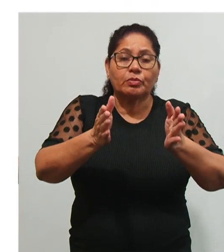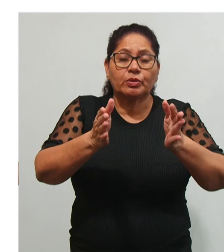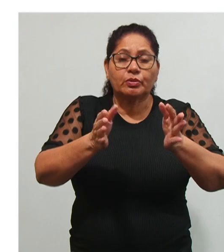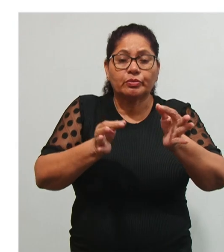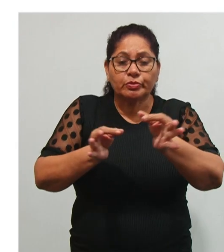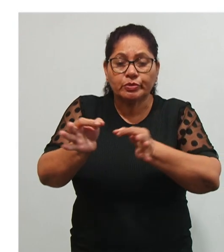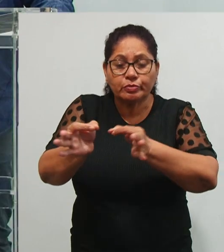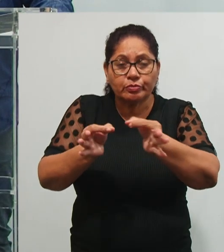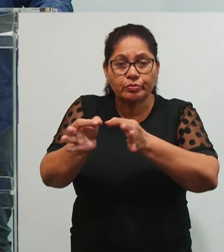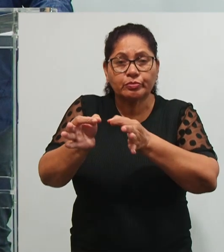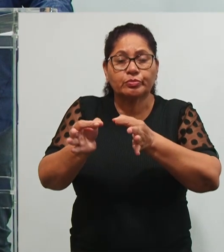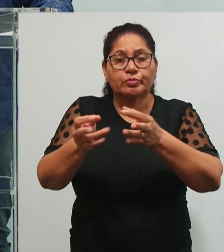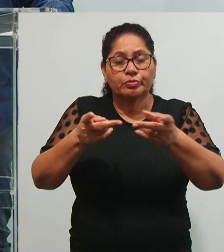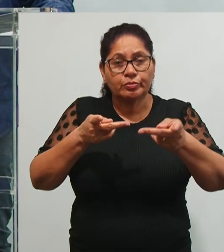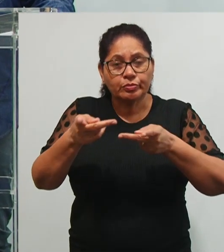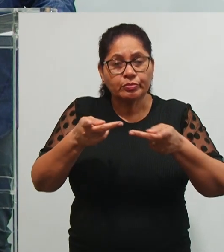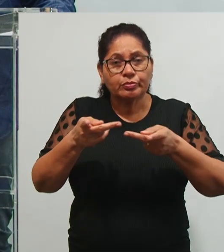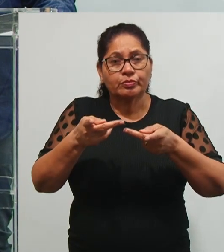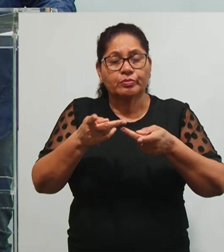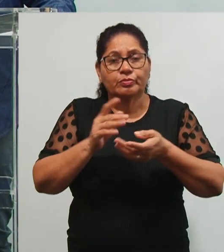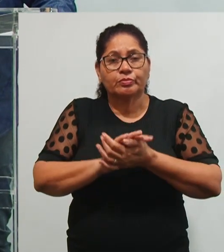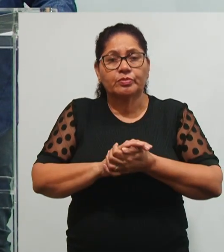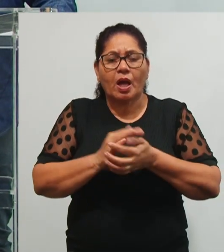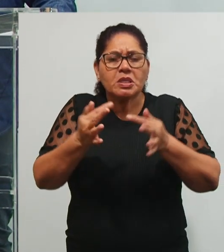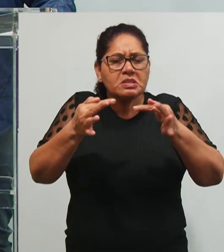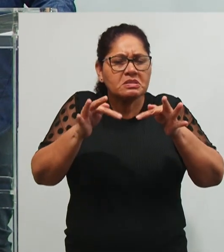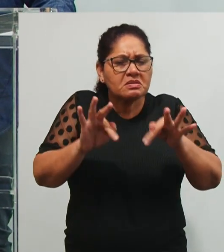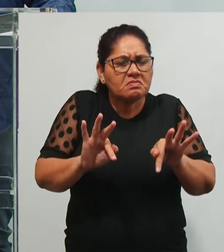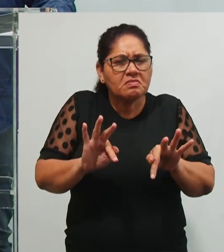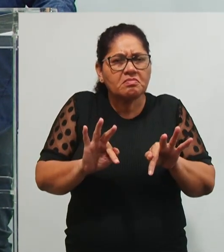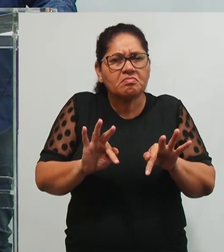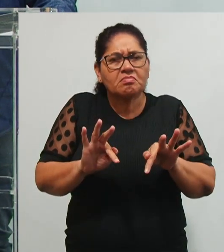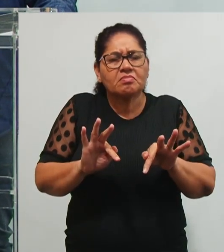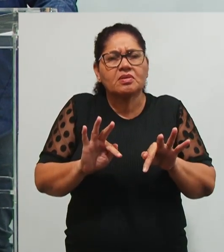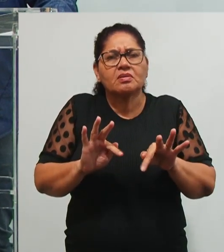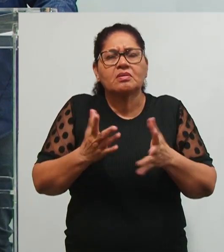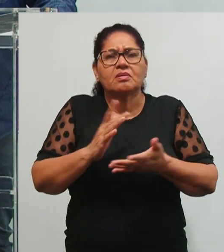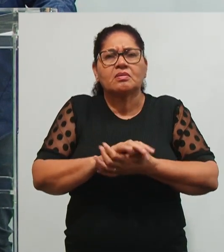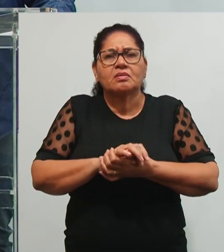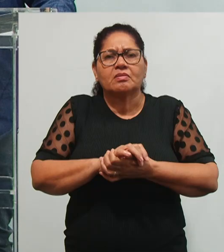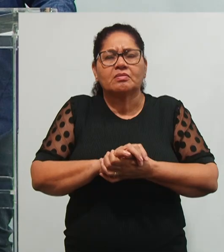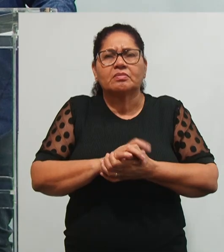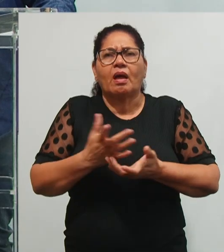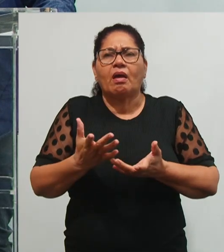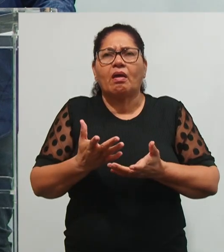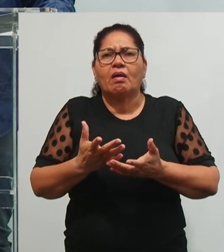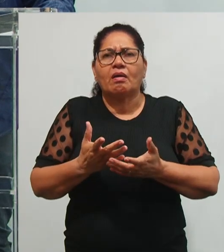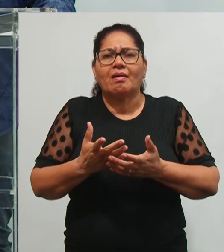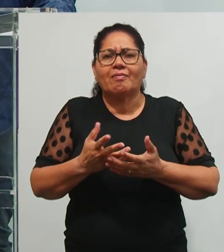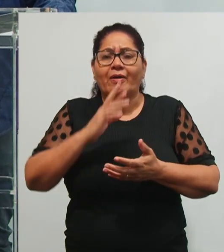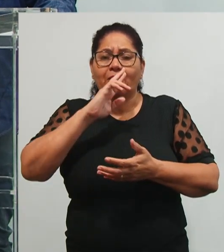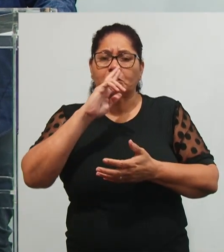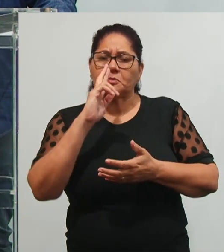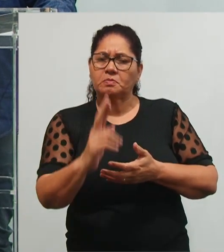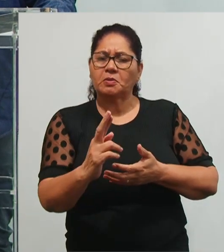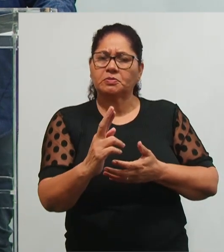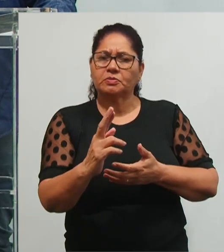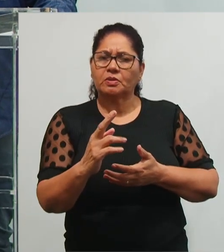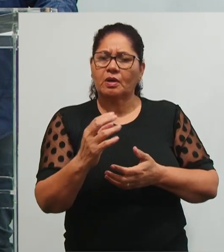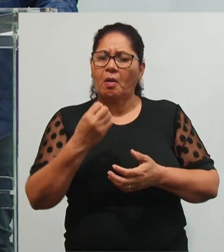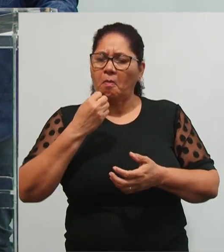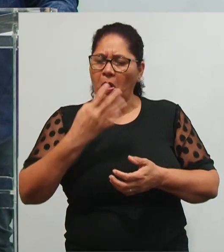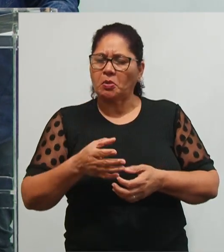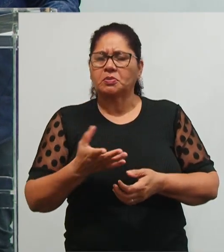num caminho de elaborar projetos com simplicidade, mas com um